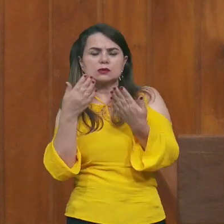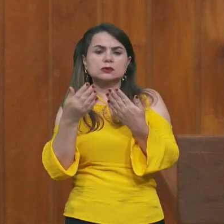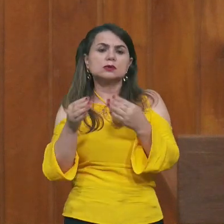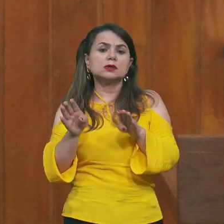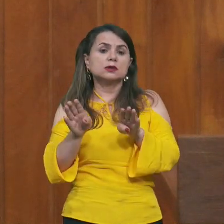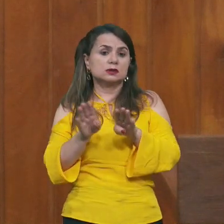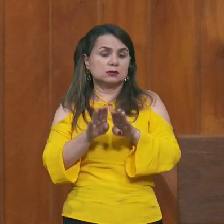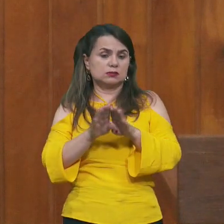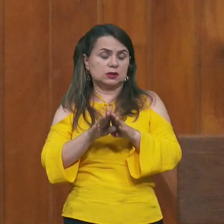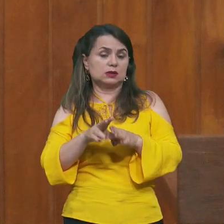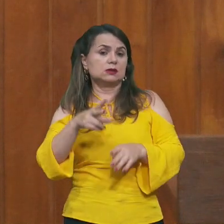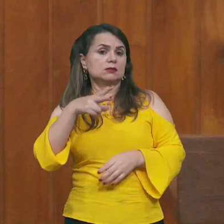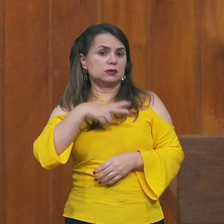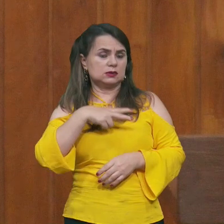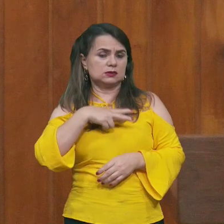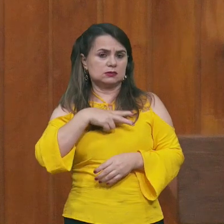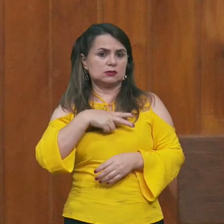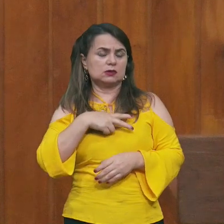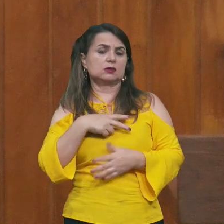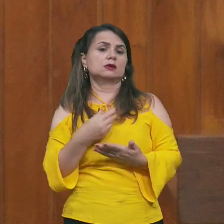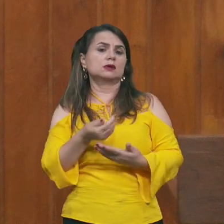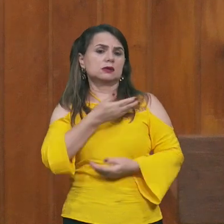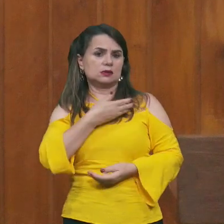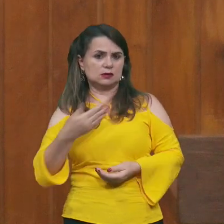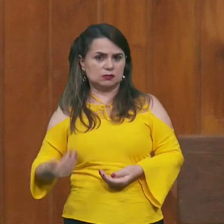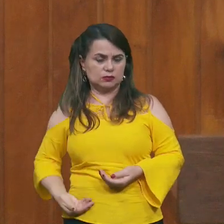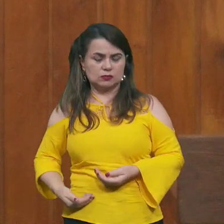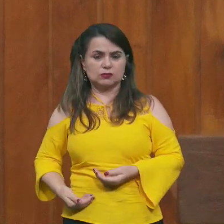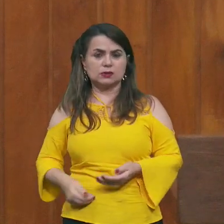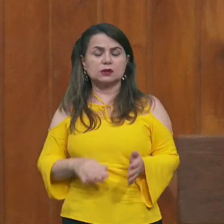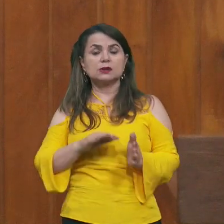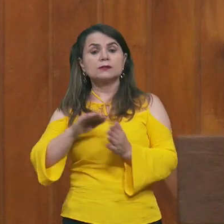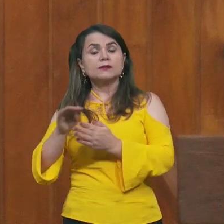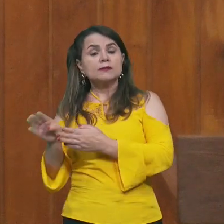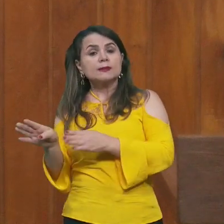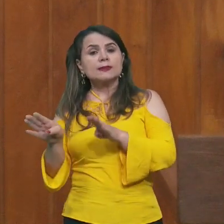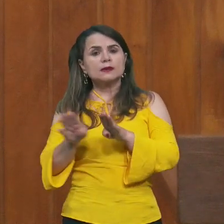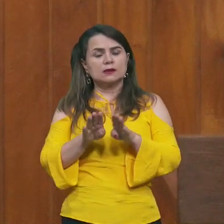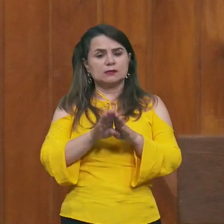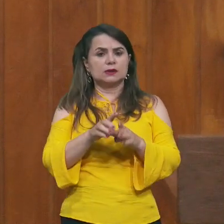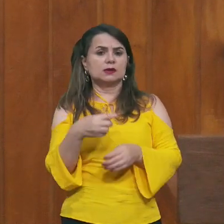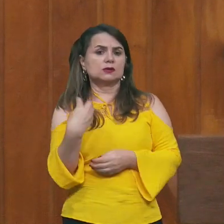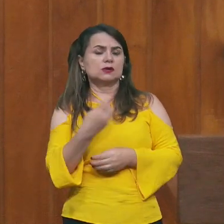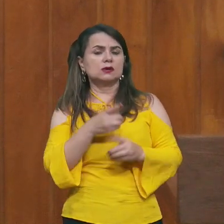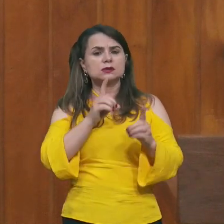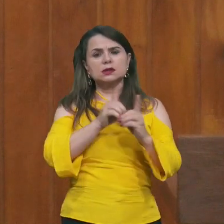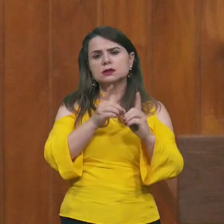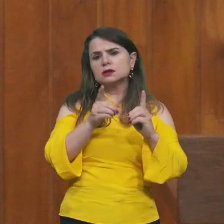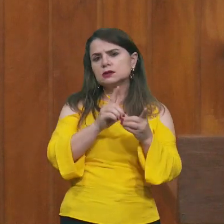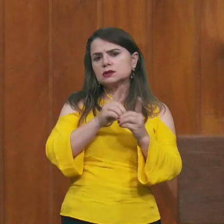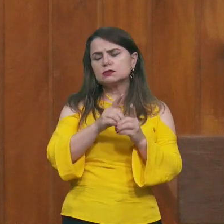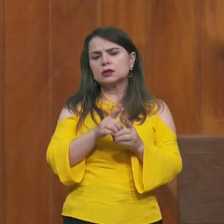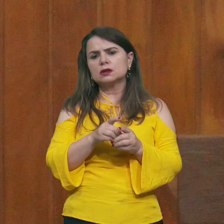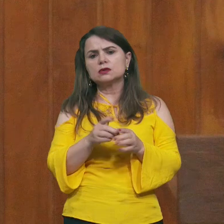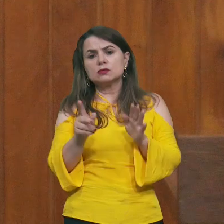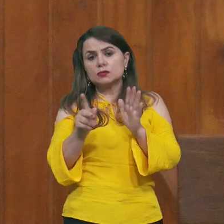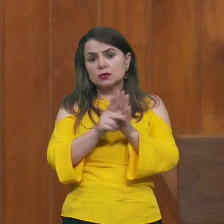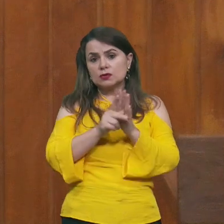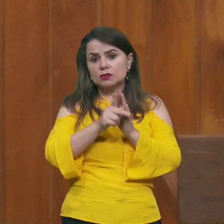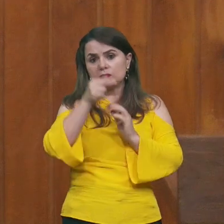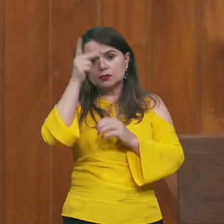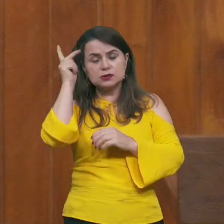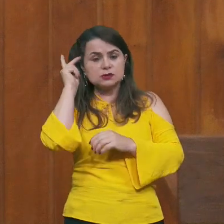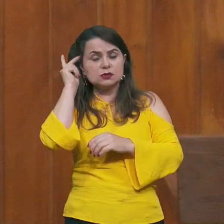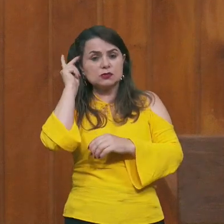inclusive estamos iniciando um projeto de atendimento ao agressor. O atendimento ao agressor, ele quebra o ciclo de violência.